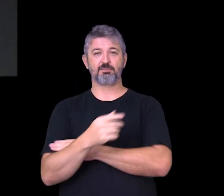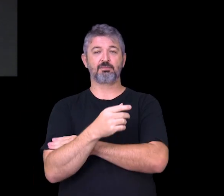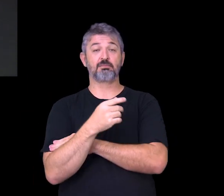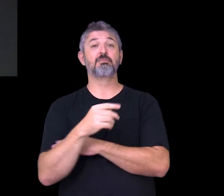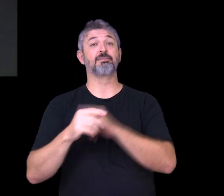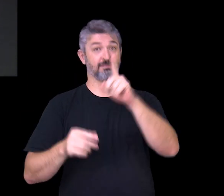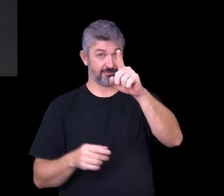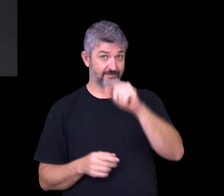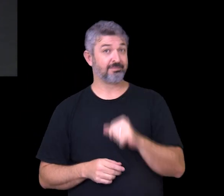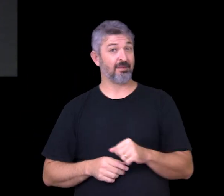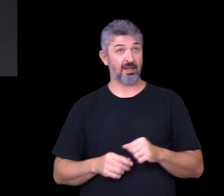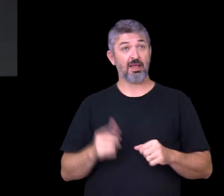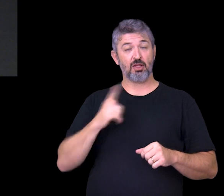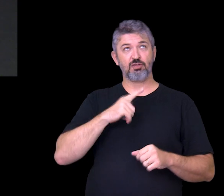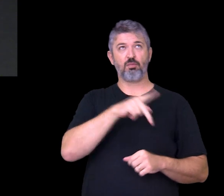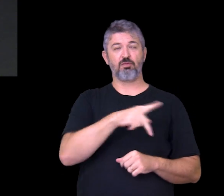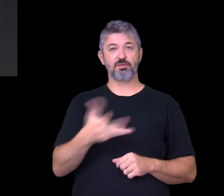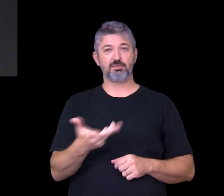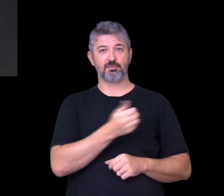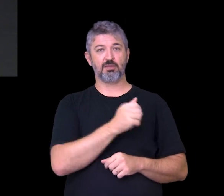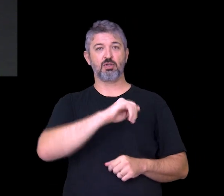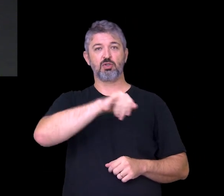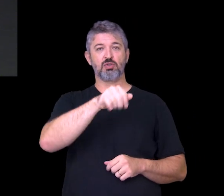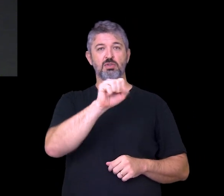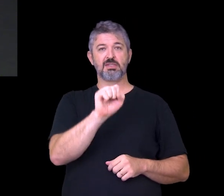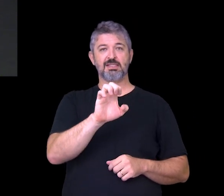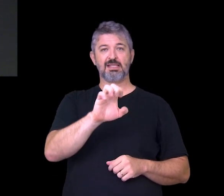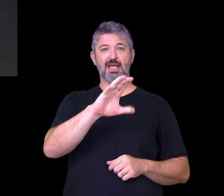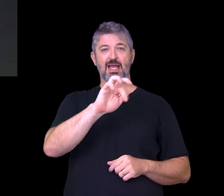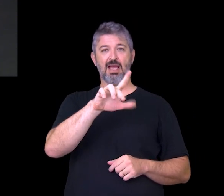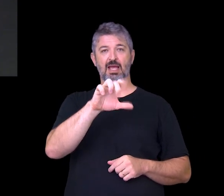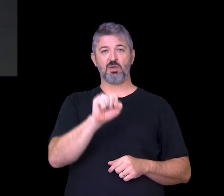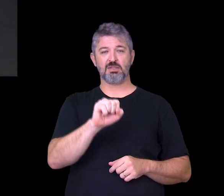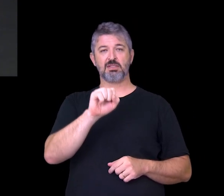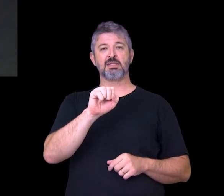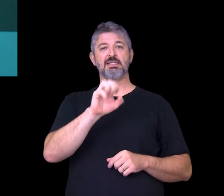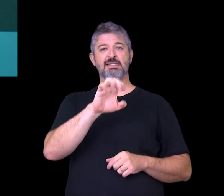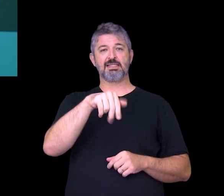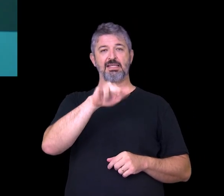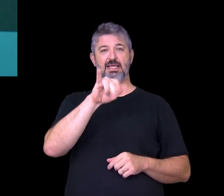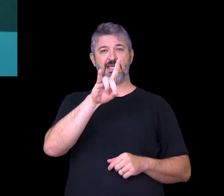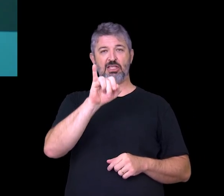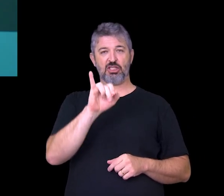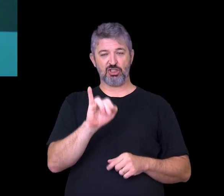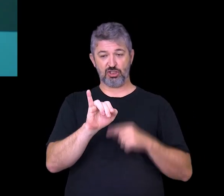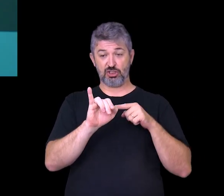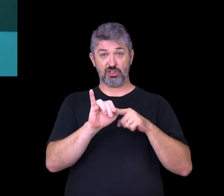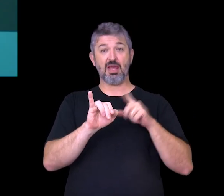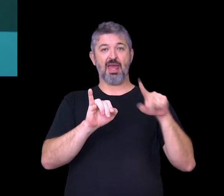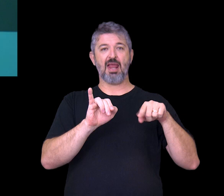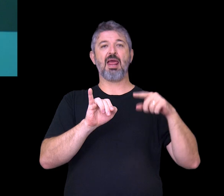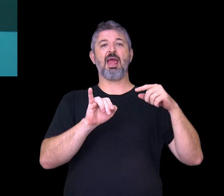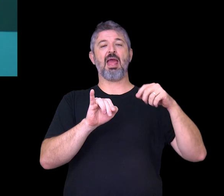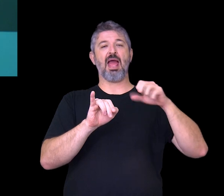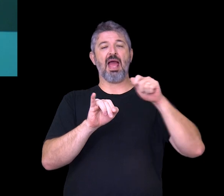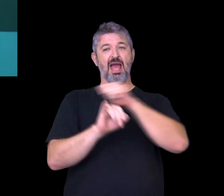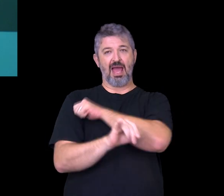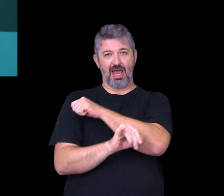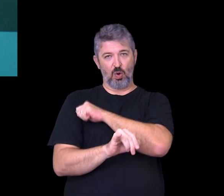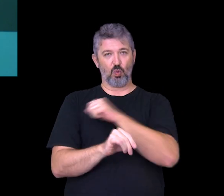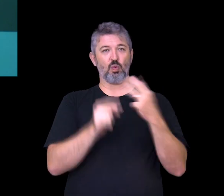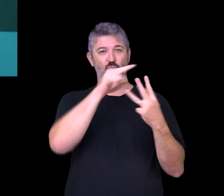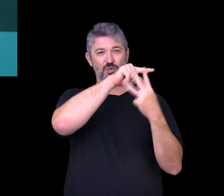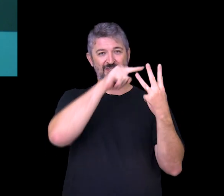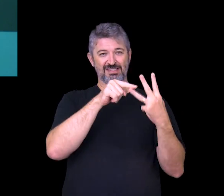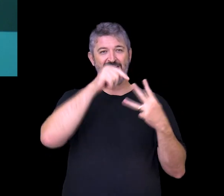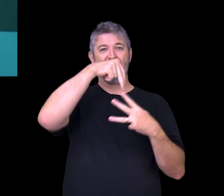grande professor chamado José Carlos Susequinde, que foi discípulo do Niemeyer, do Lúcio Costa e do Joaquim Cardoso, sobretudo, um dos